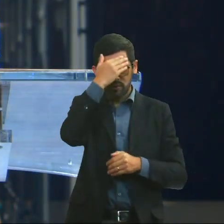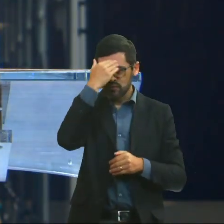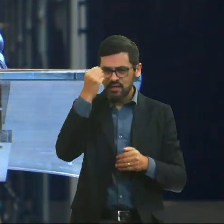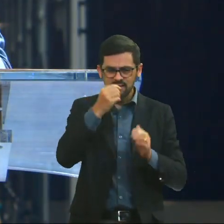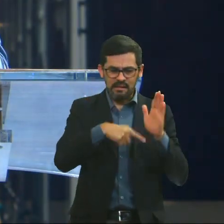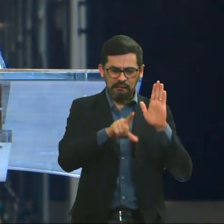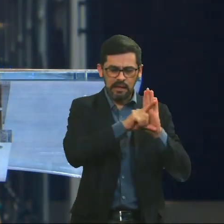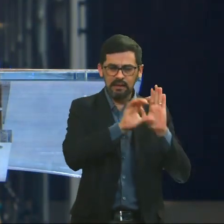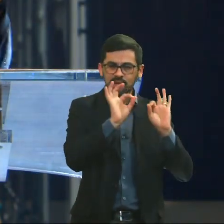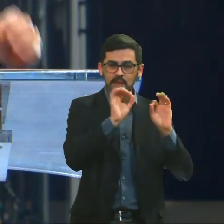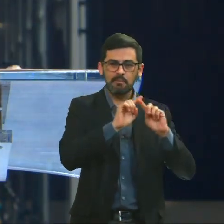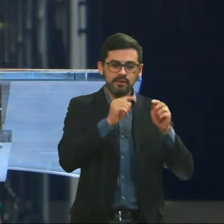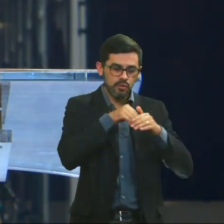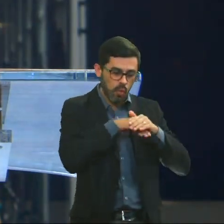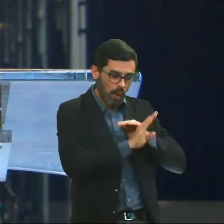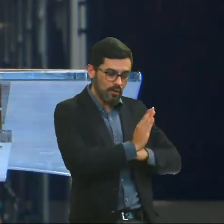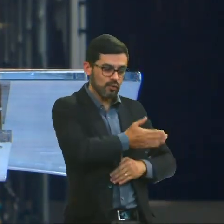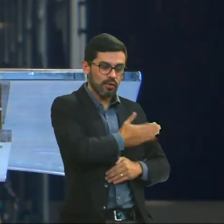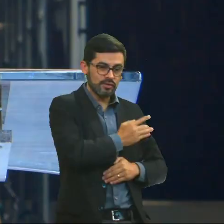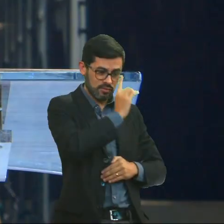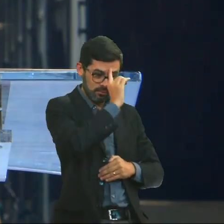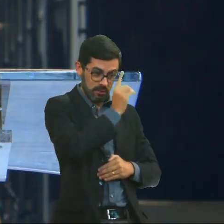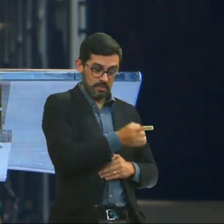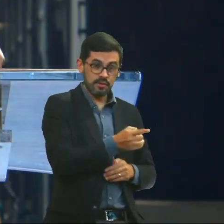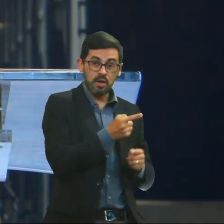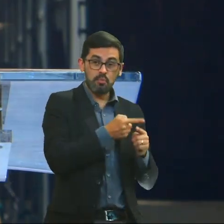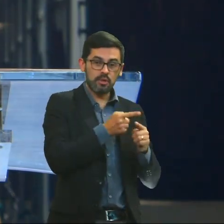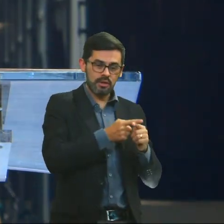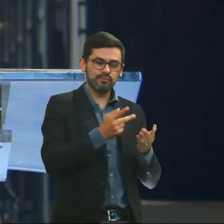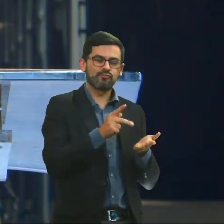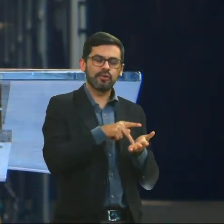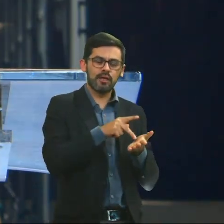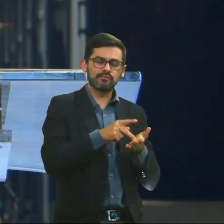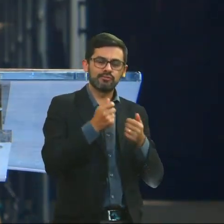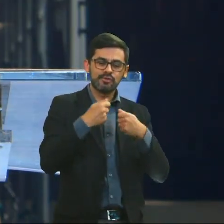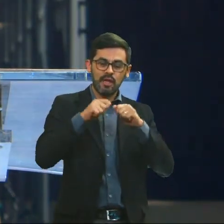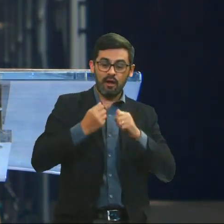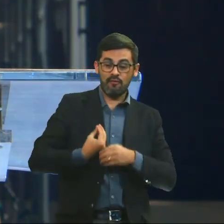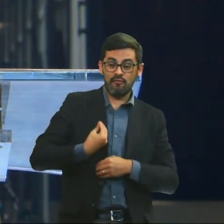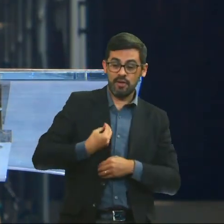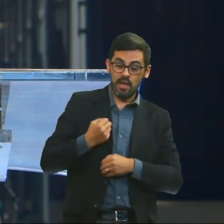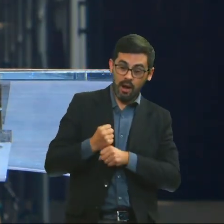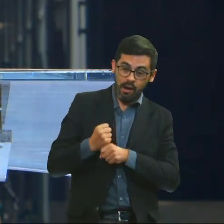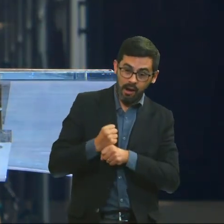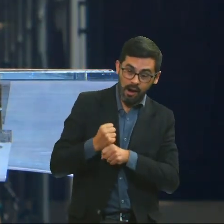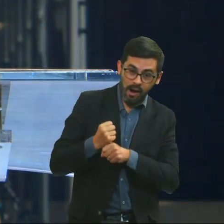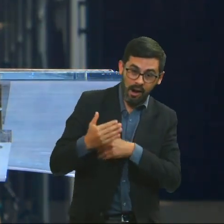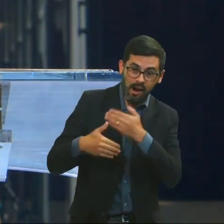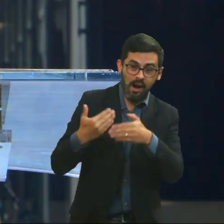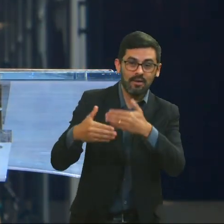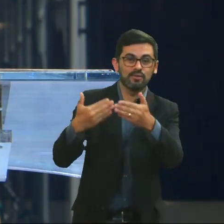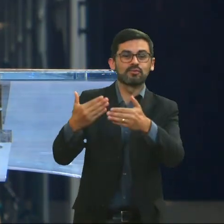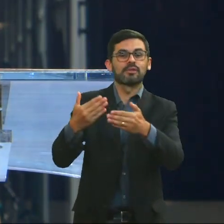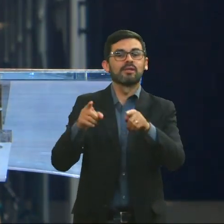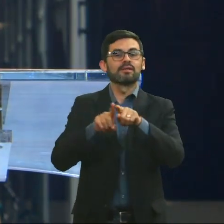no coração os meus mandamentos, pois eles prolongarão a sua vida por muitos anos e darão a